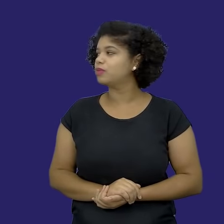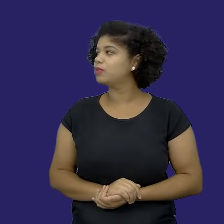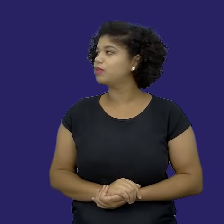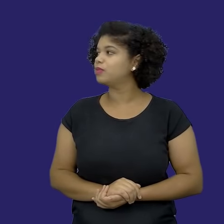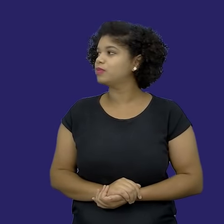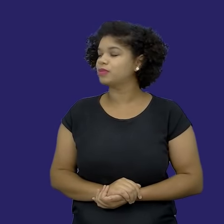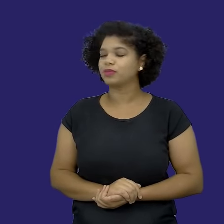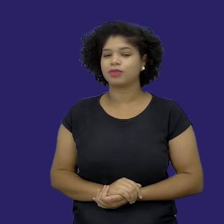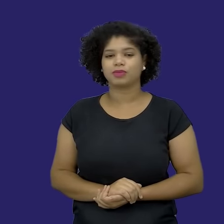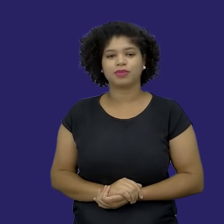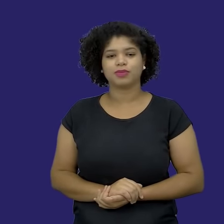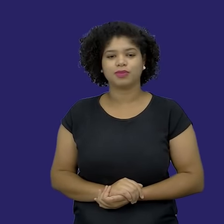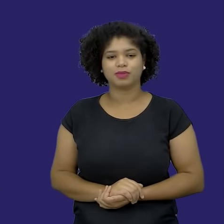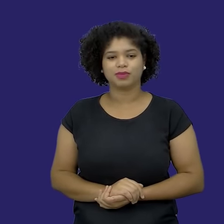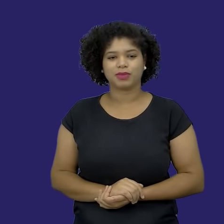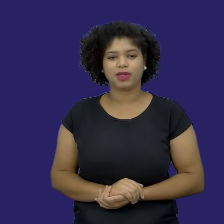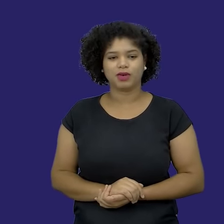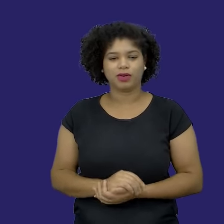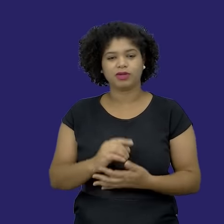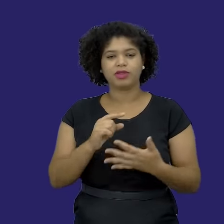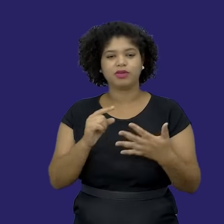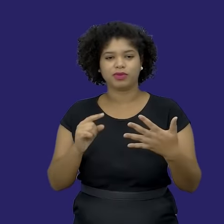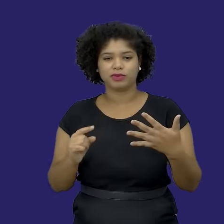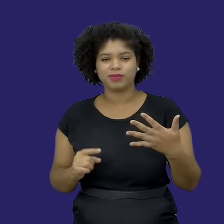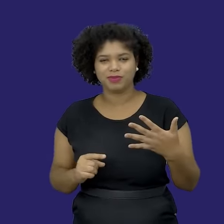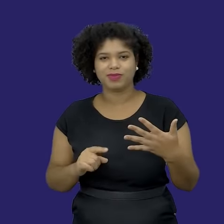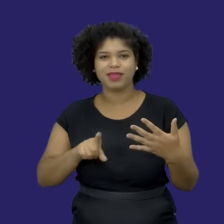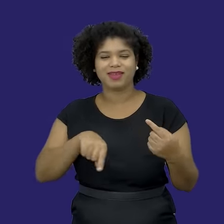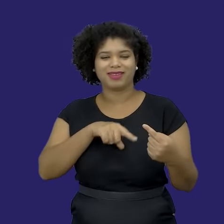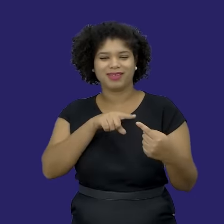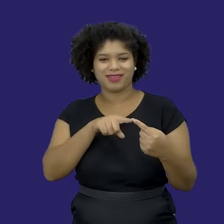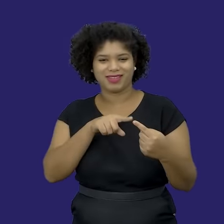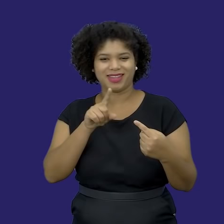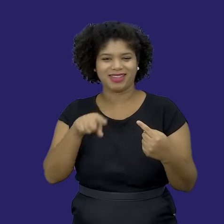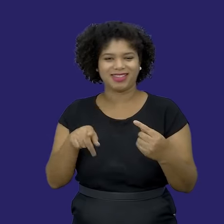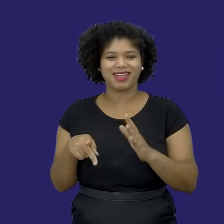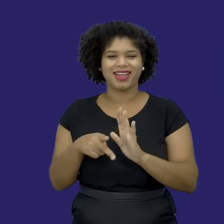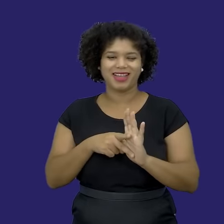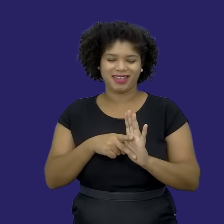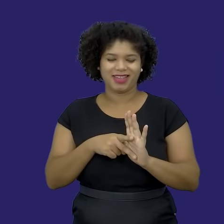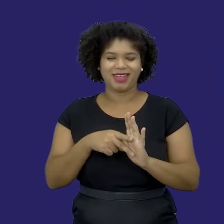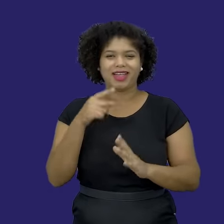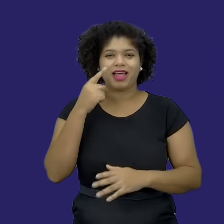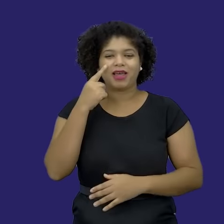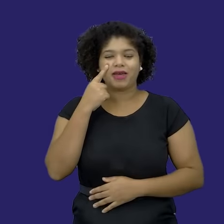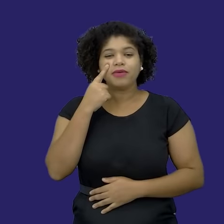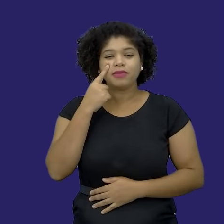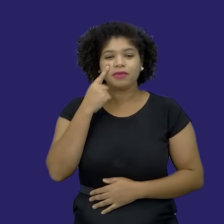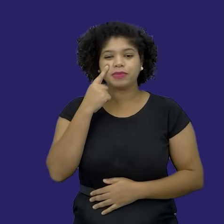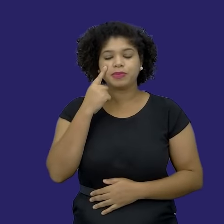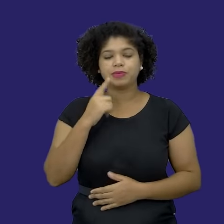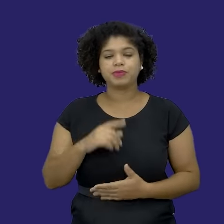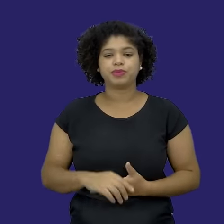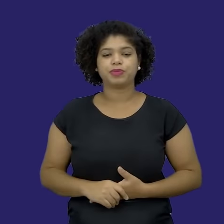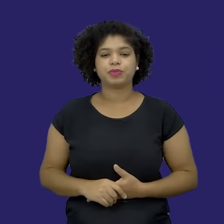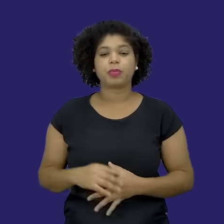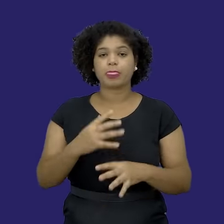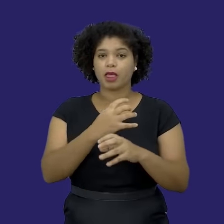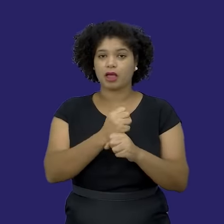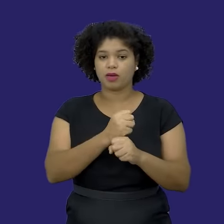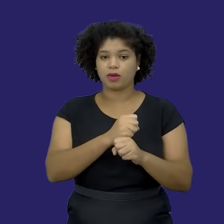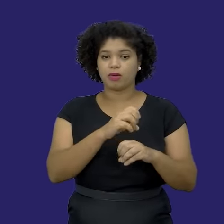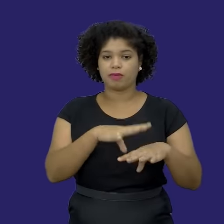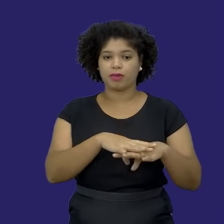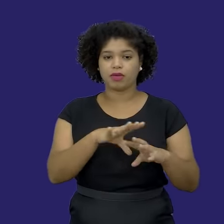No terceiro momento, aqui, olhando aqui, com o nosso foco aqui, olhando para as operações, né, do campo